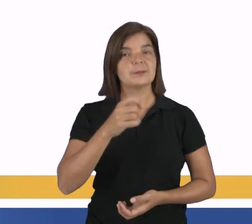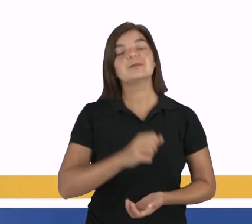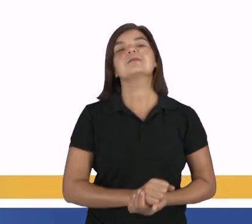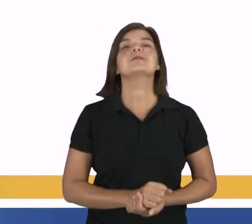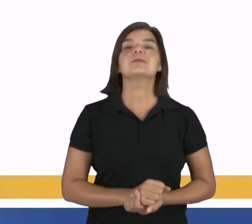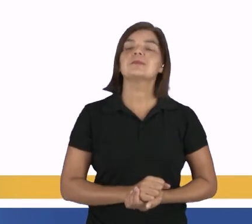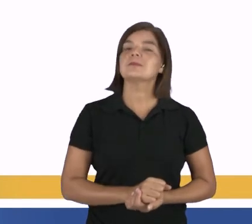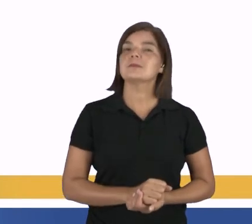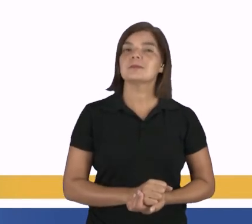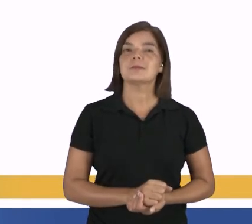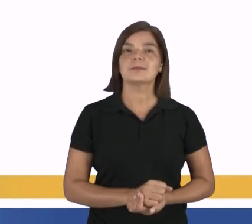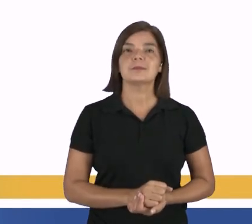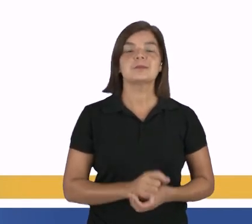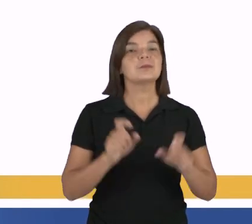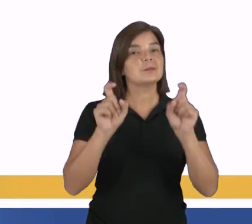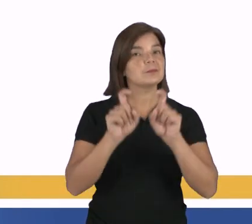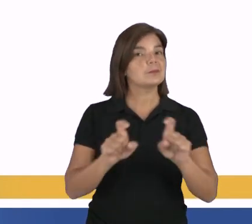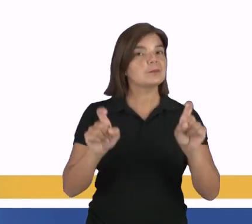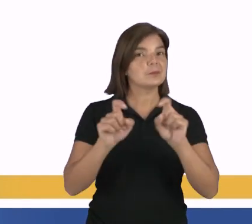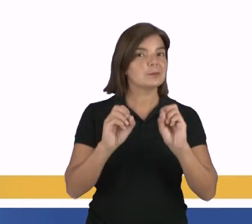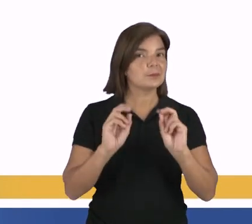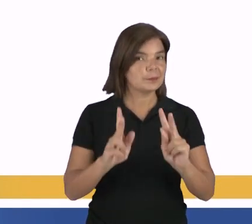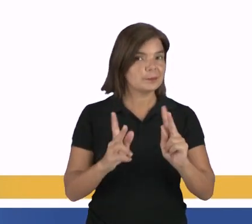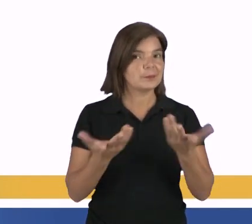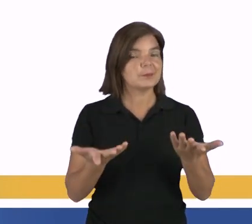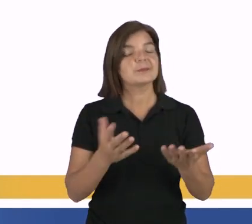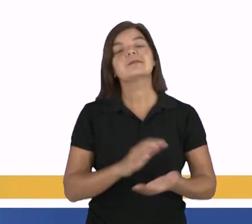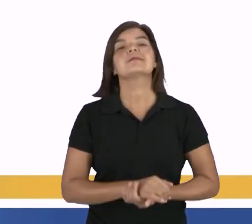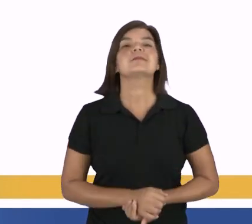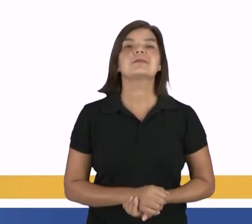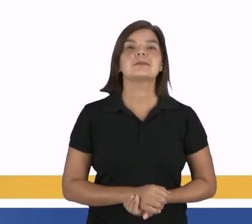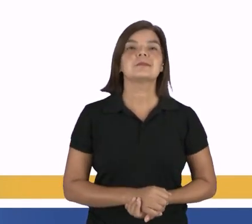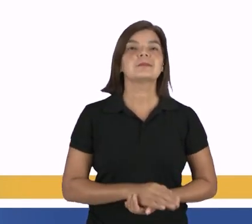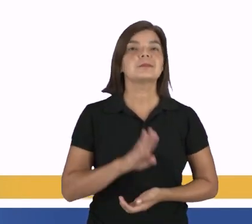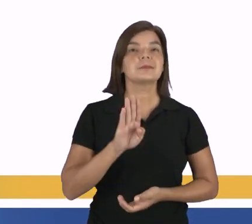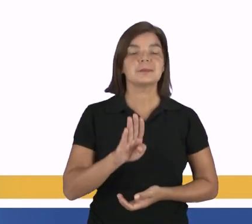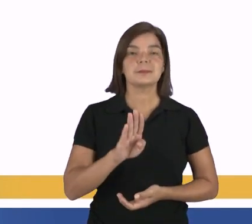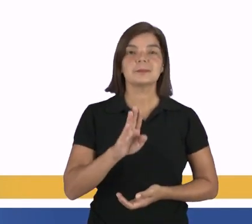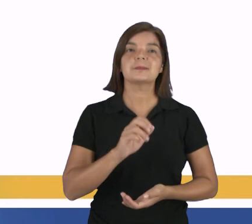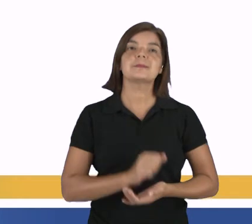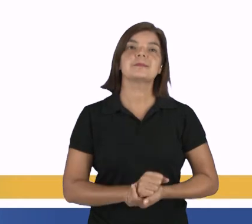e o laptop, que é o computador. Ok? Na letra B,